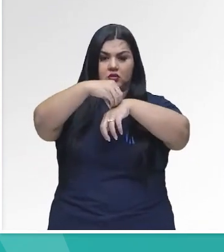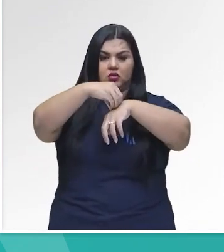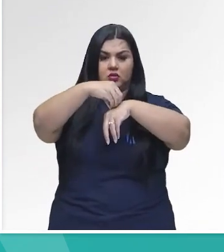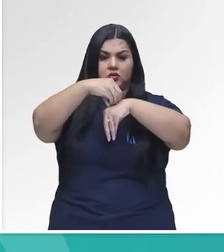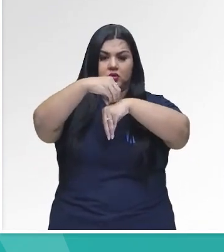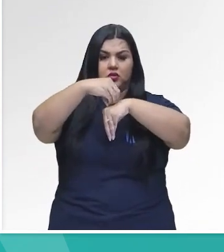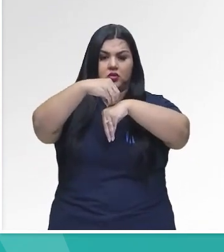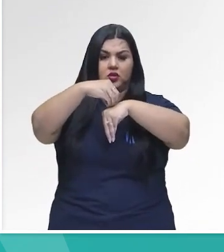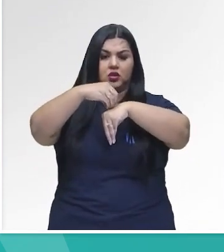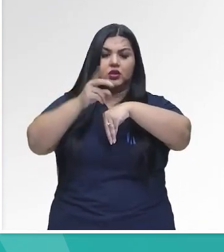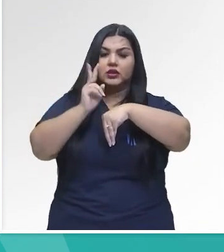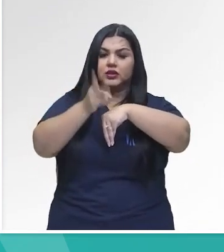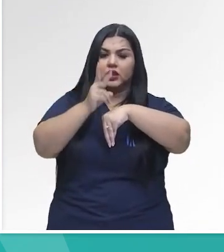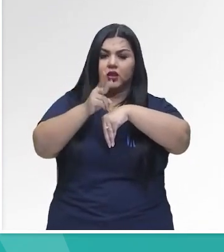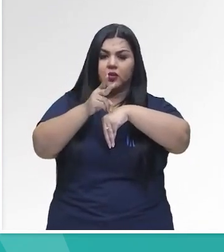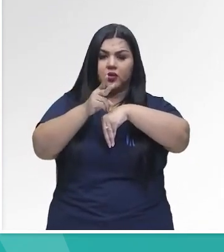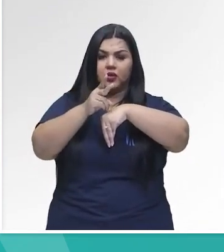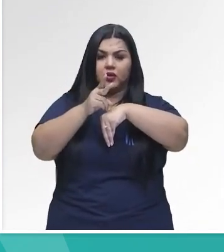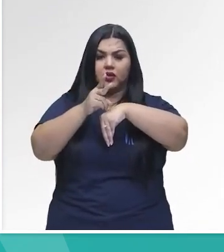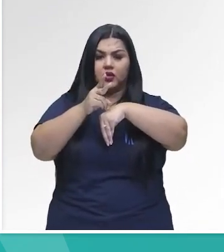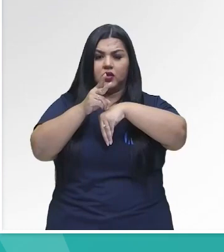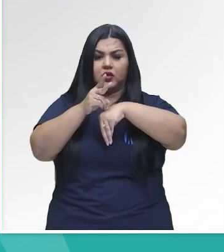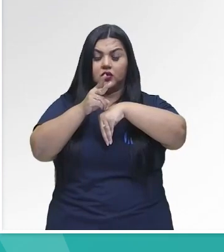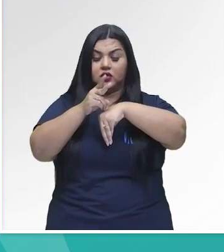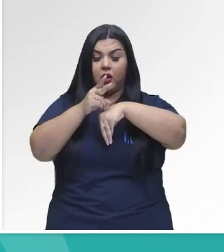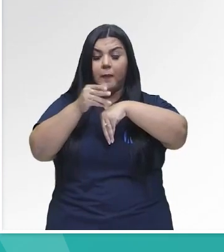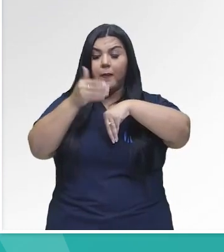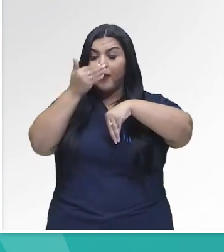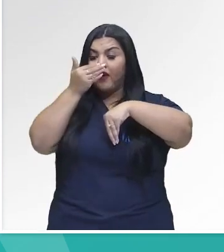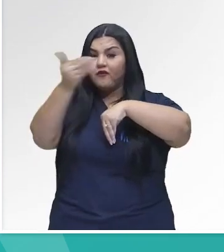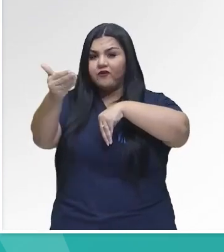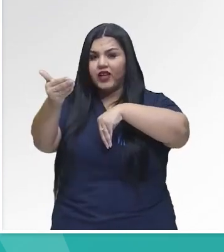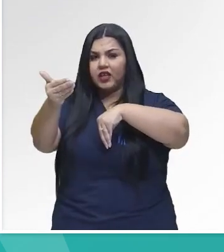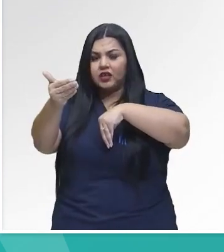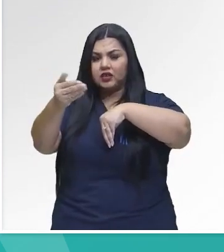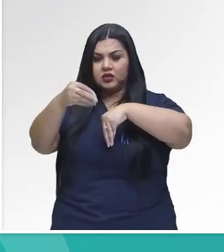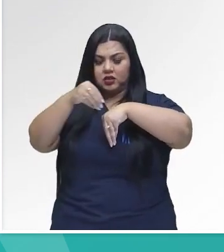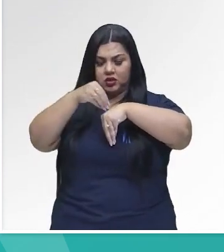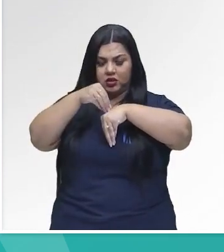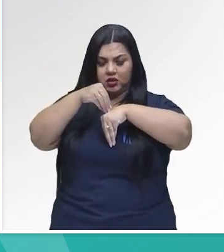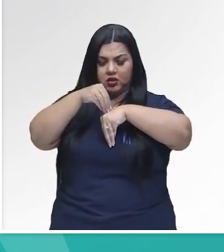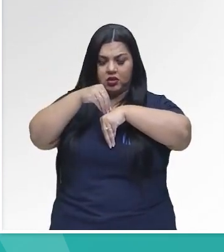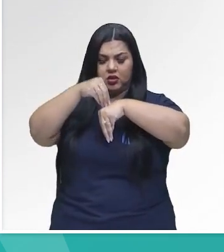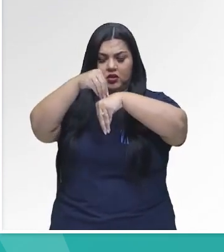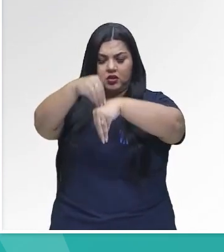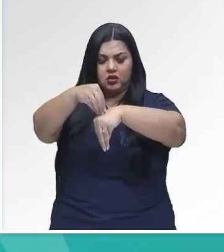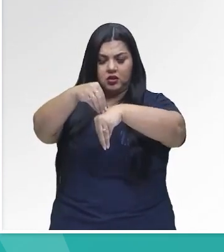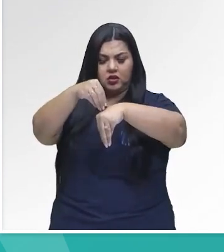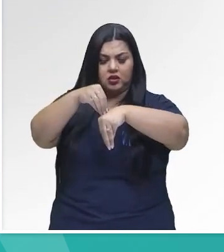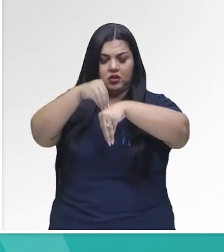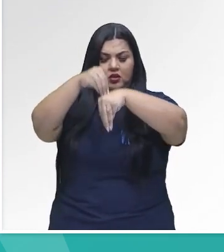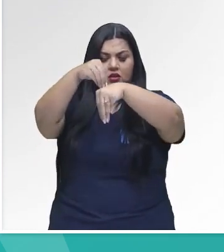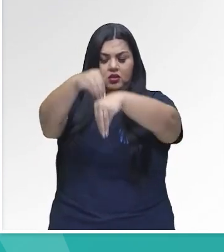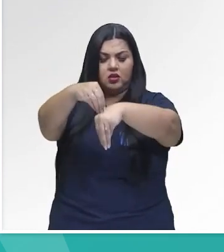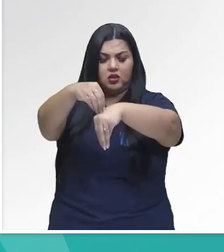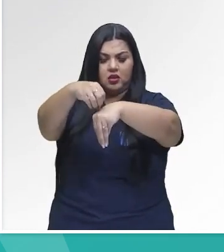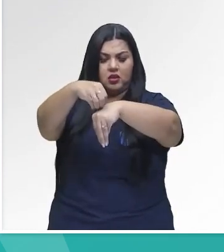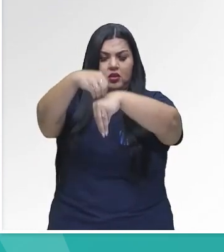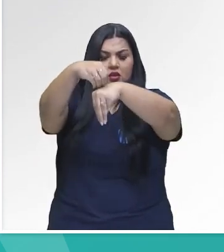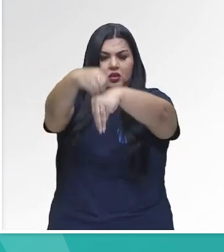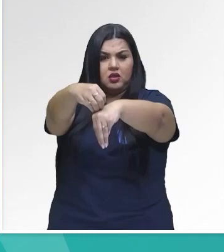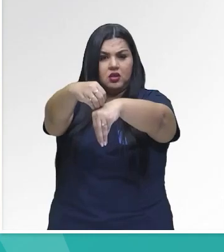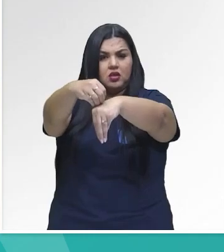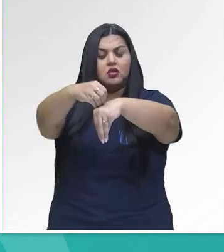eles sempre se deslocam só para frente, eles também têm essa peculiaridade. Eles se deslocam sempre para